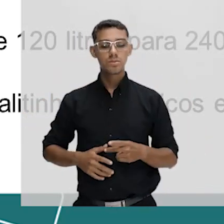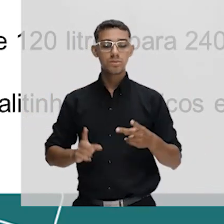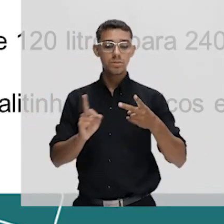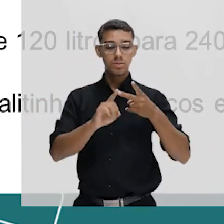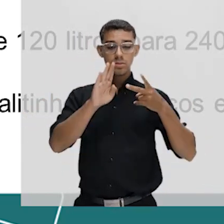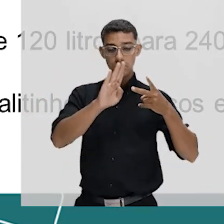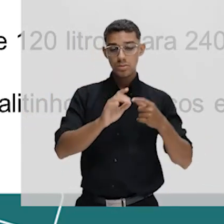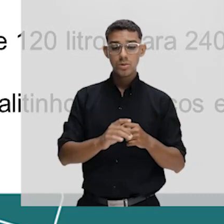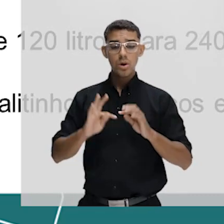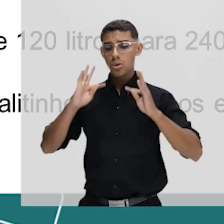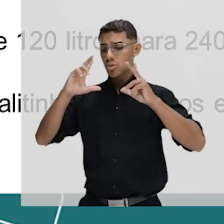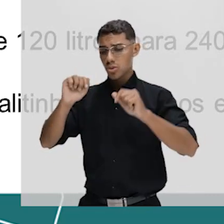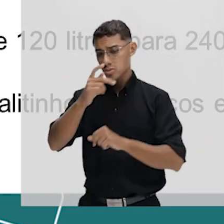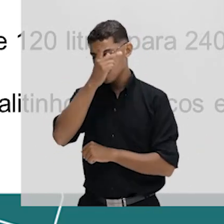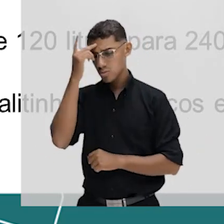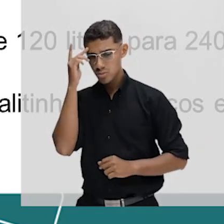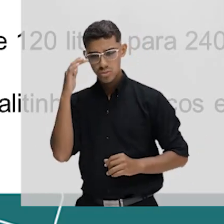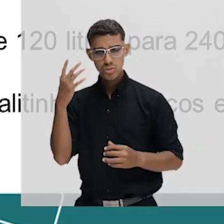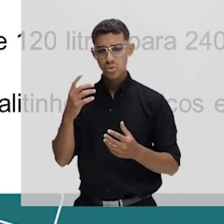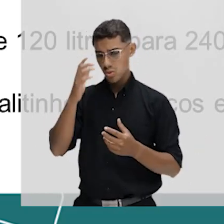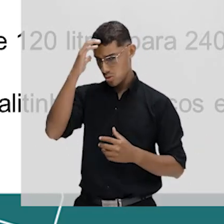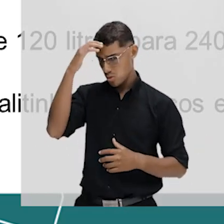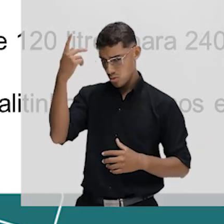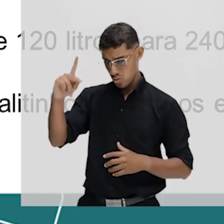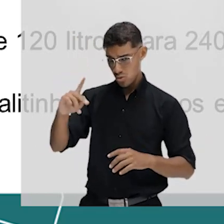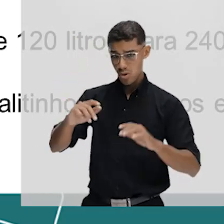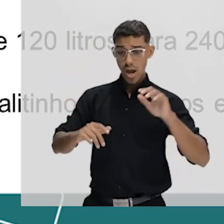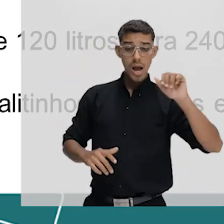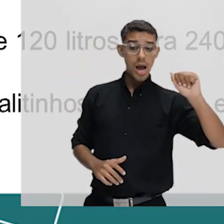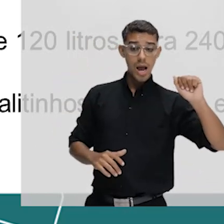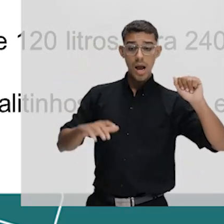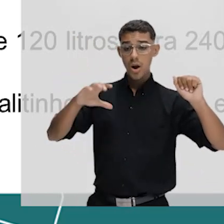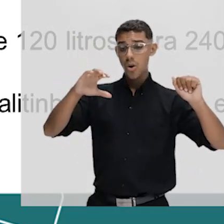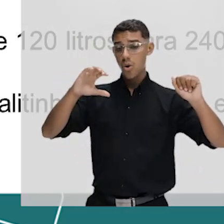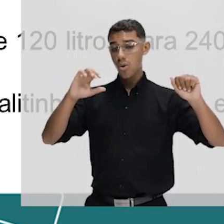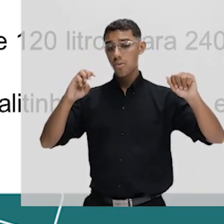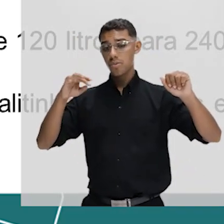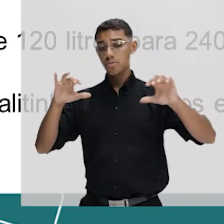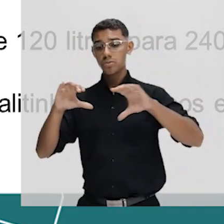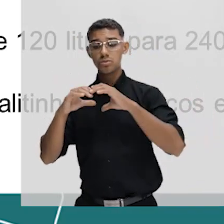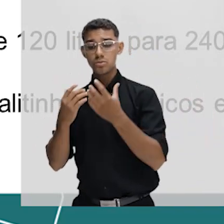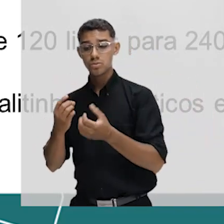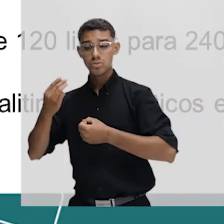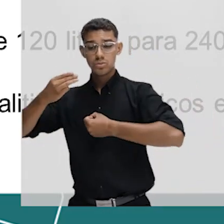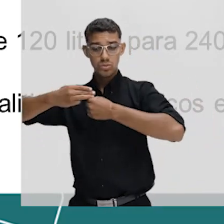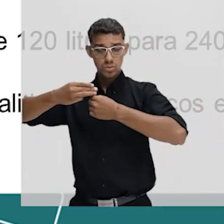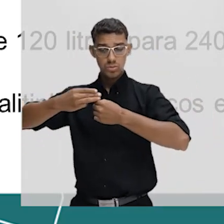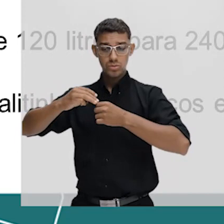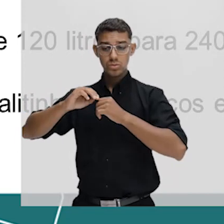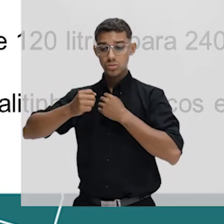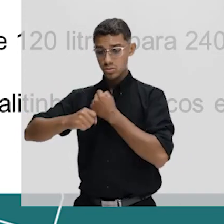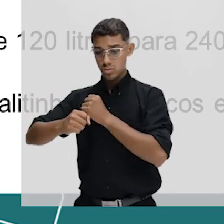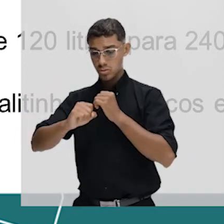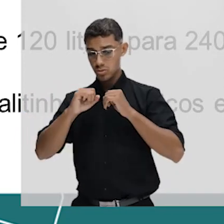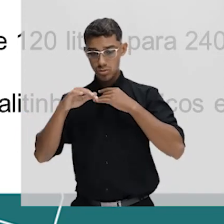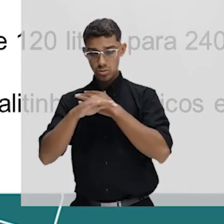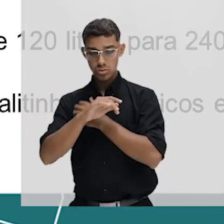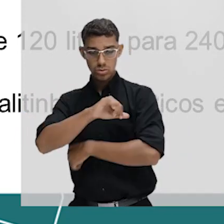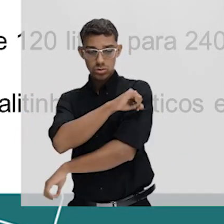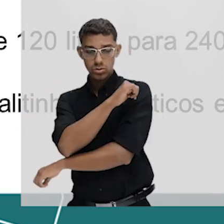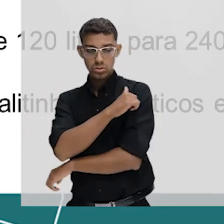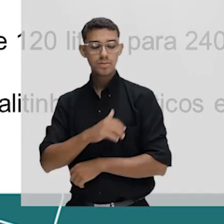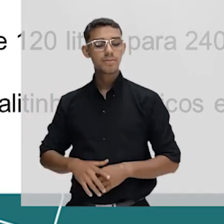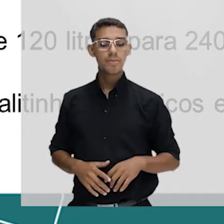a Companhia Municipal de Limpeza Urbana do Rio de Janeiro. A Companhia Municipal. A partir de fevereiro,